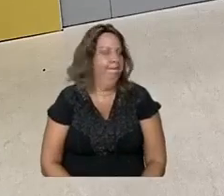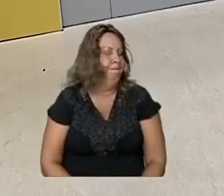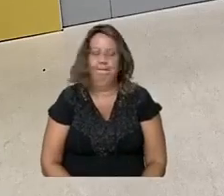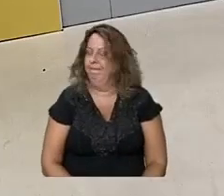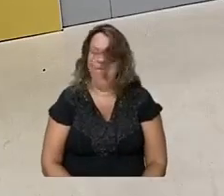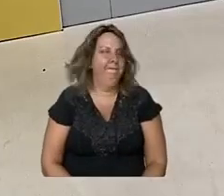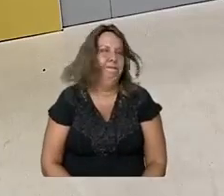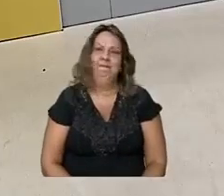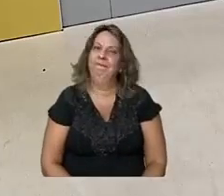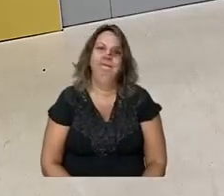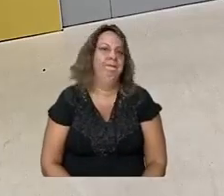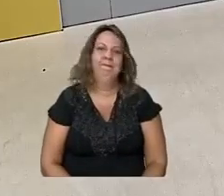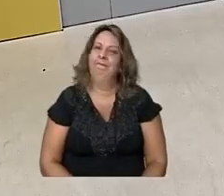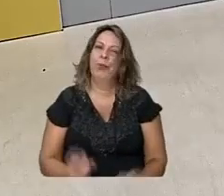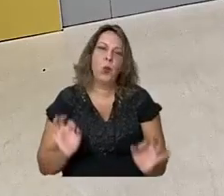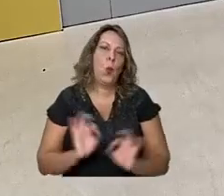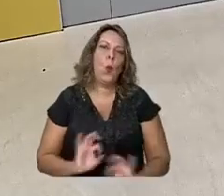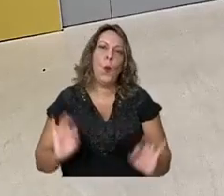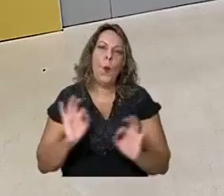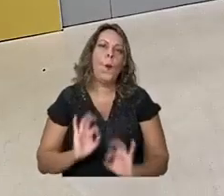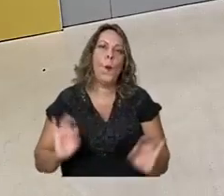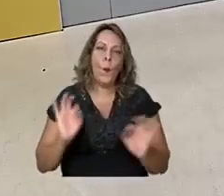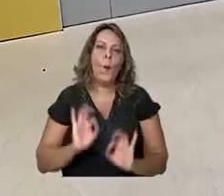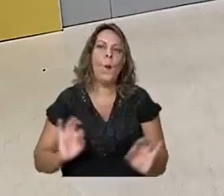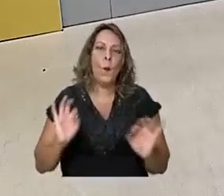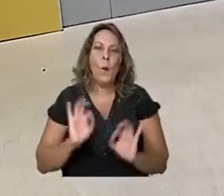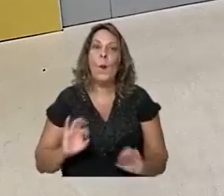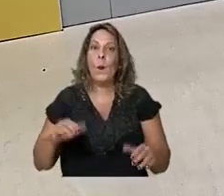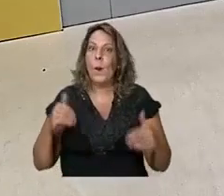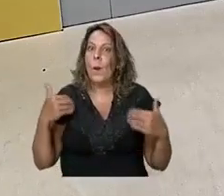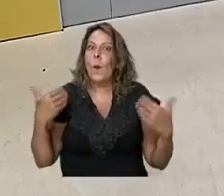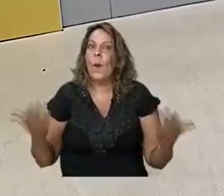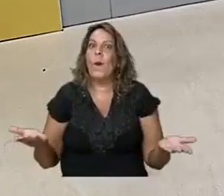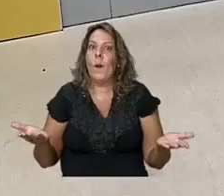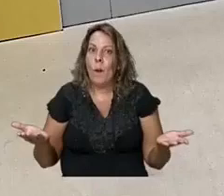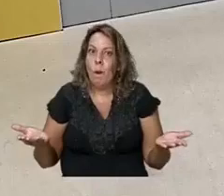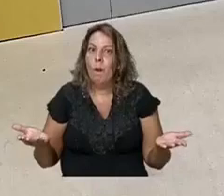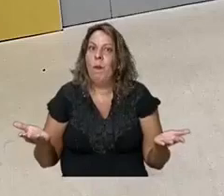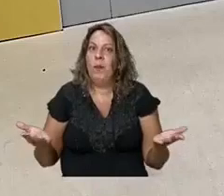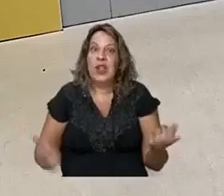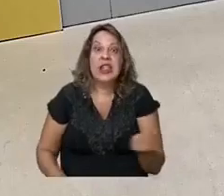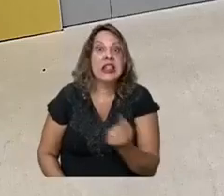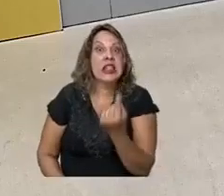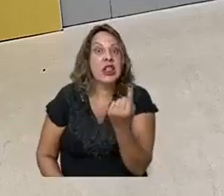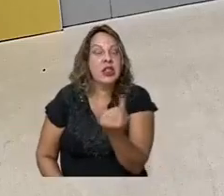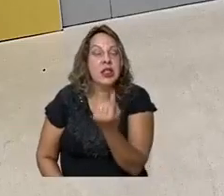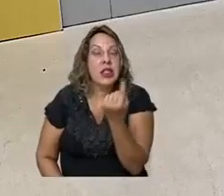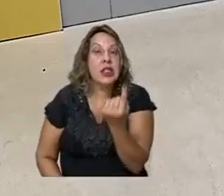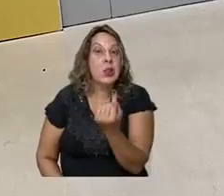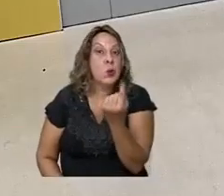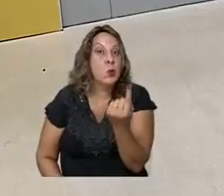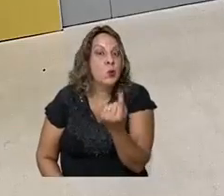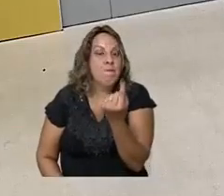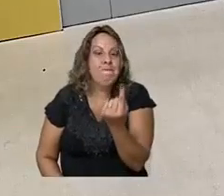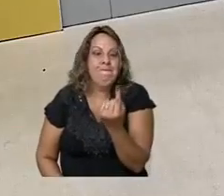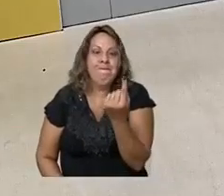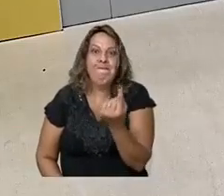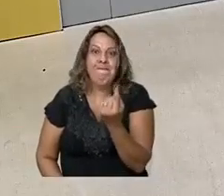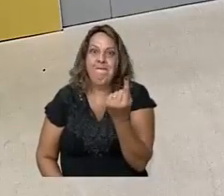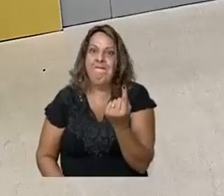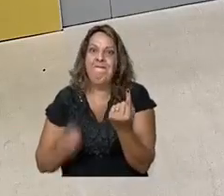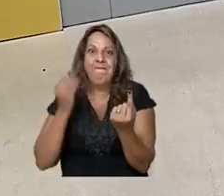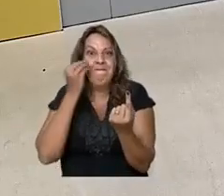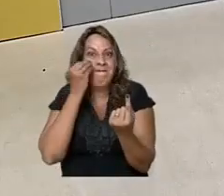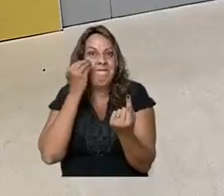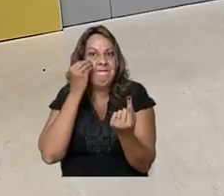Não decidiu! Que é isso? Tá sozinho ou sozinha? Tamo